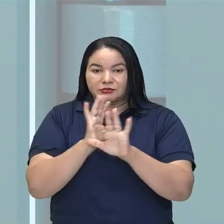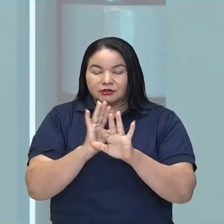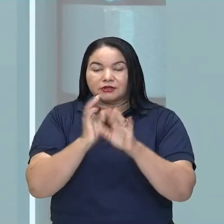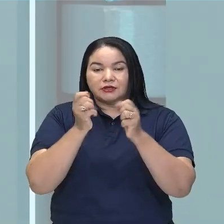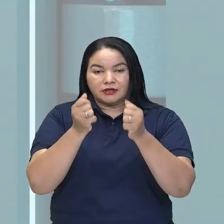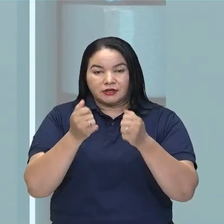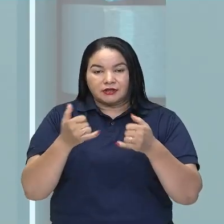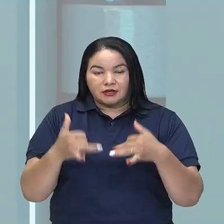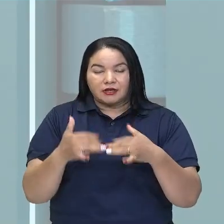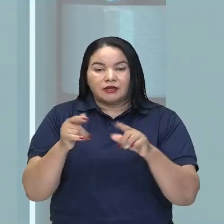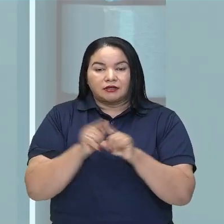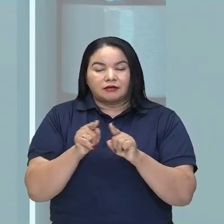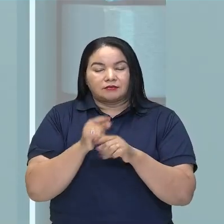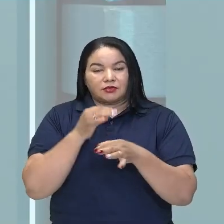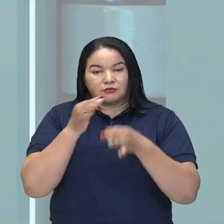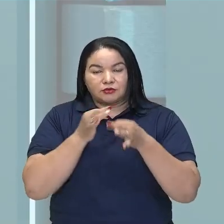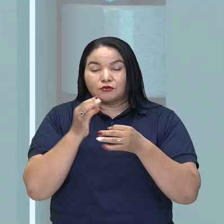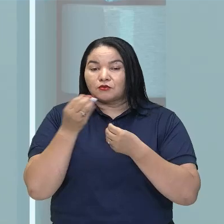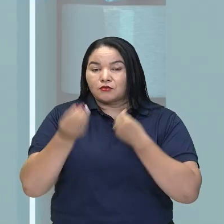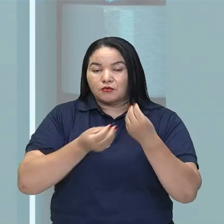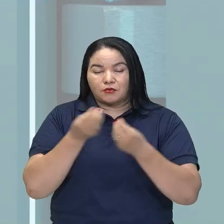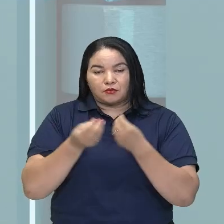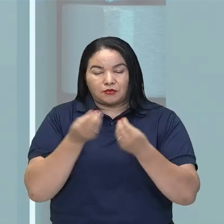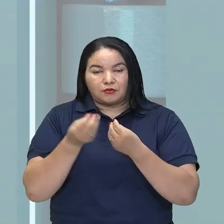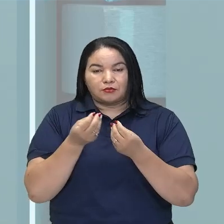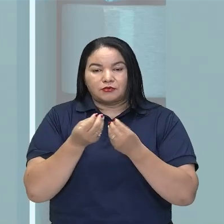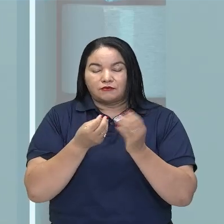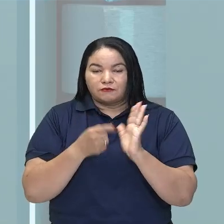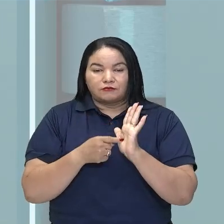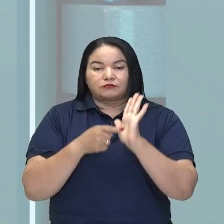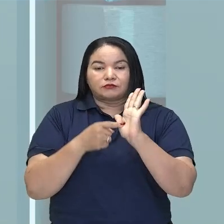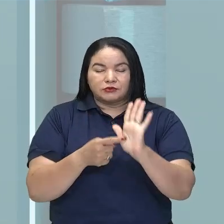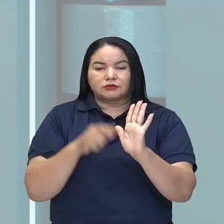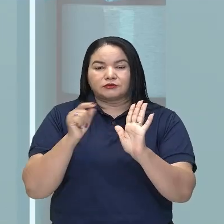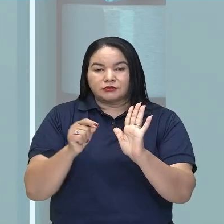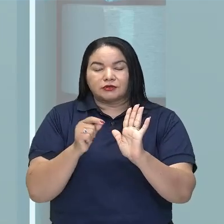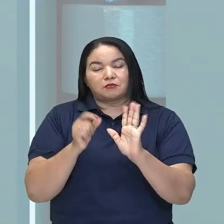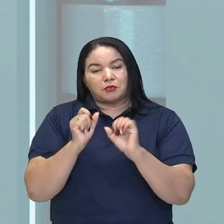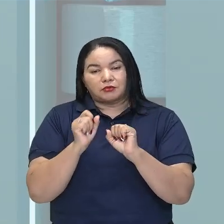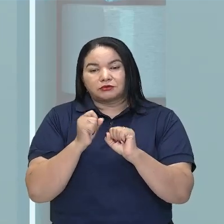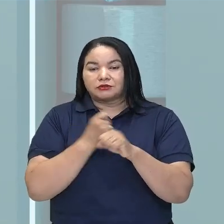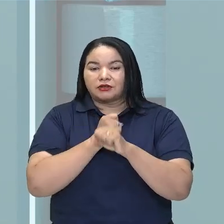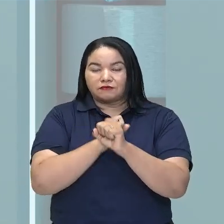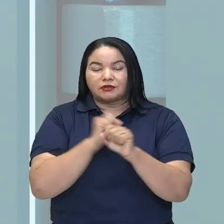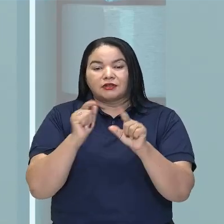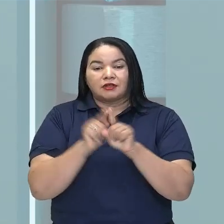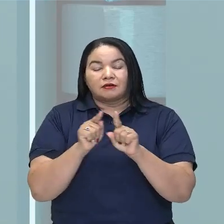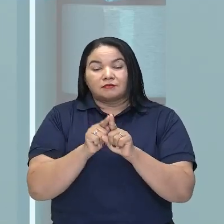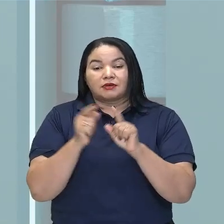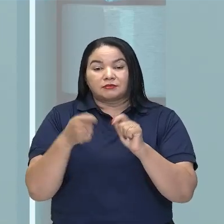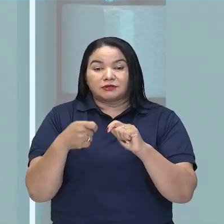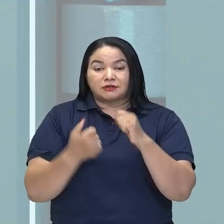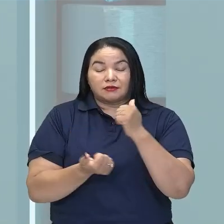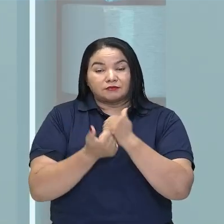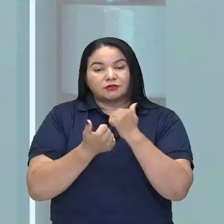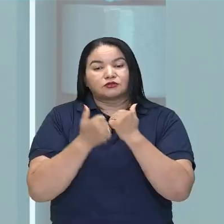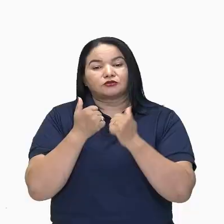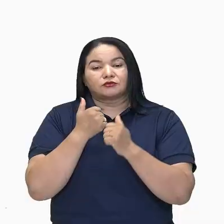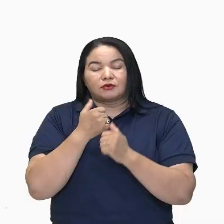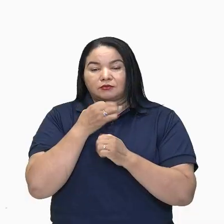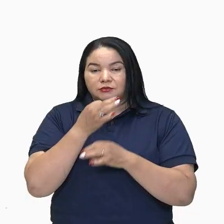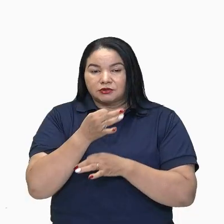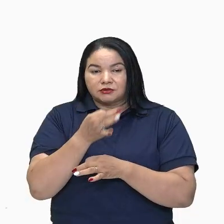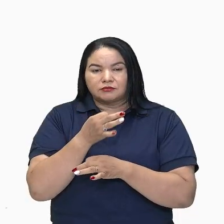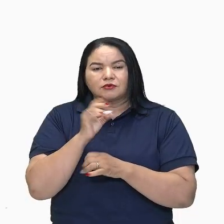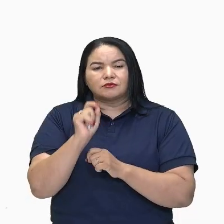exatamente os argumentos que servem para a defesa. Eles vão sustentar a opinião. E o que é um